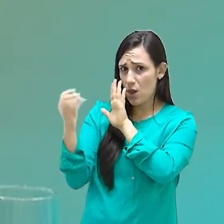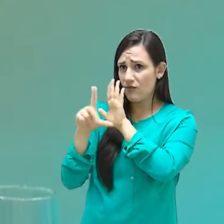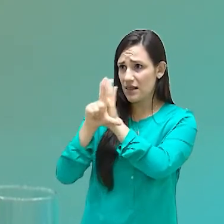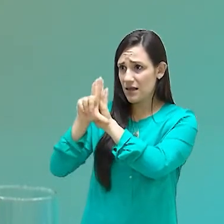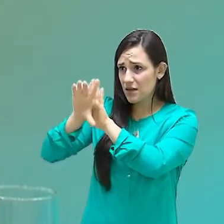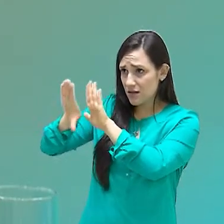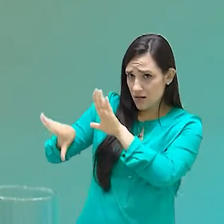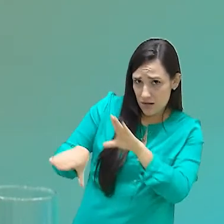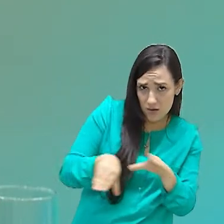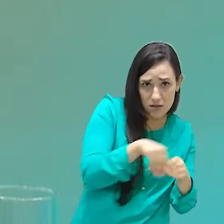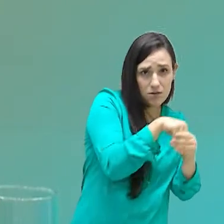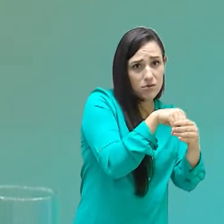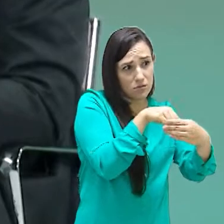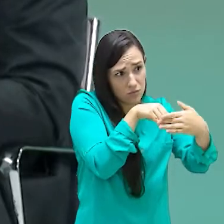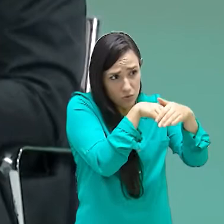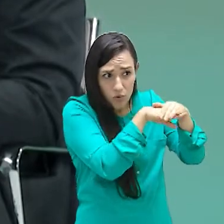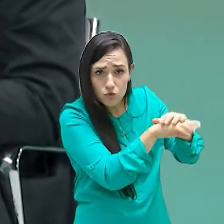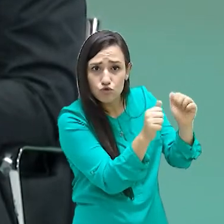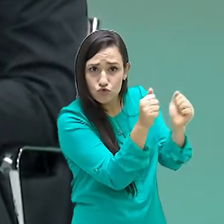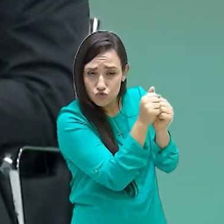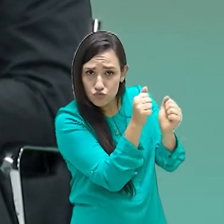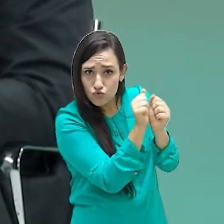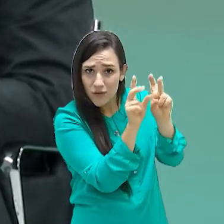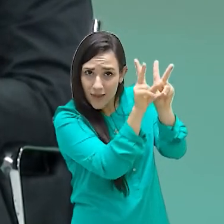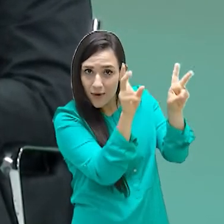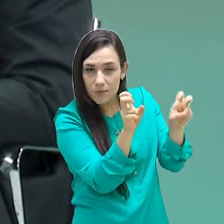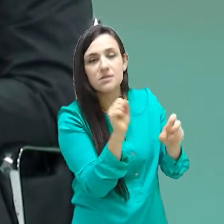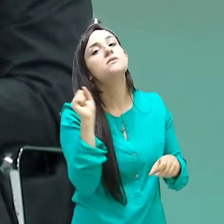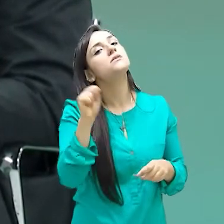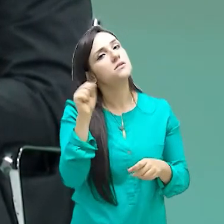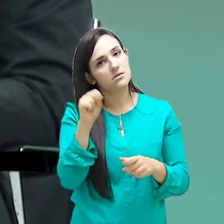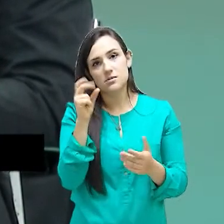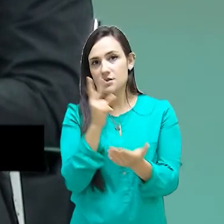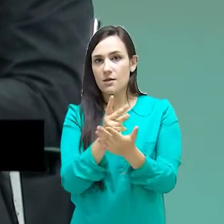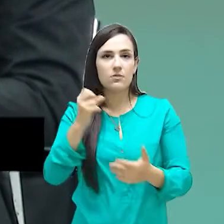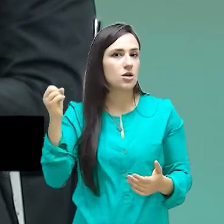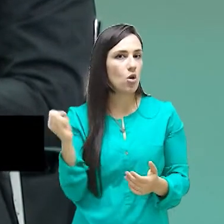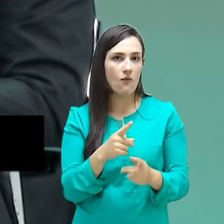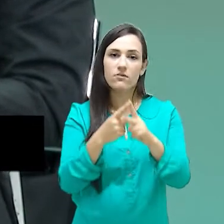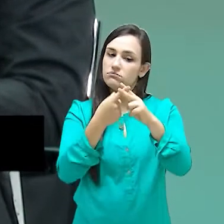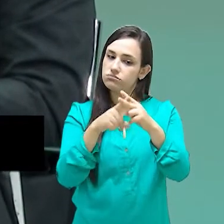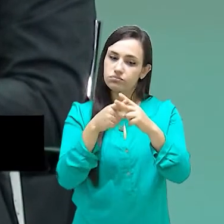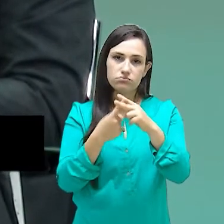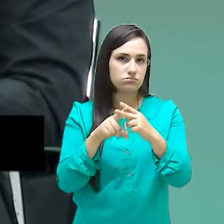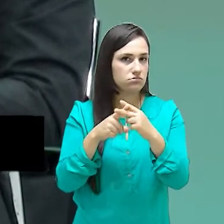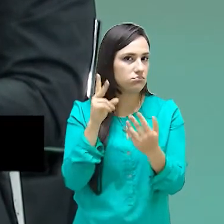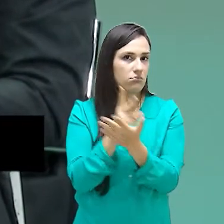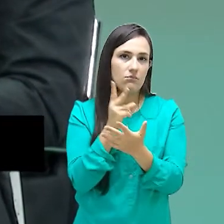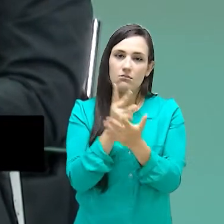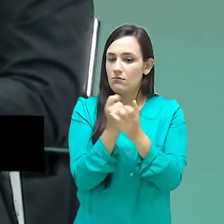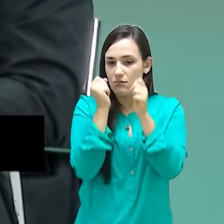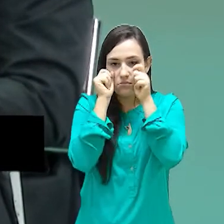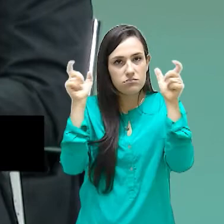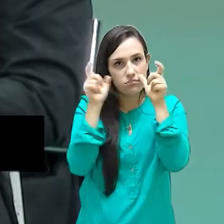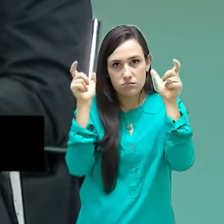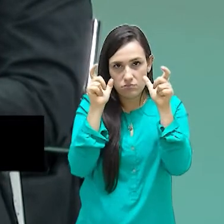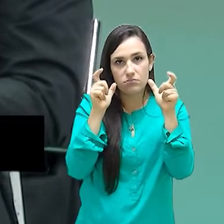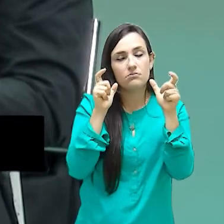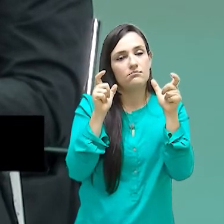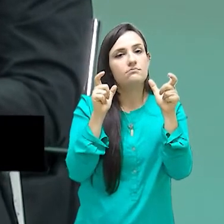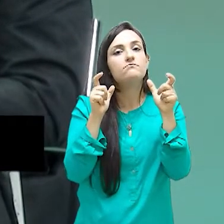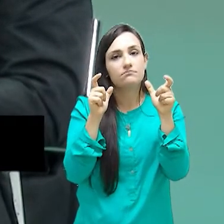vai ser incorporado na consolidação? Com certeza. A ideia é realizar uma constante atualização de todas